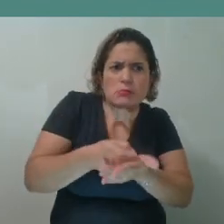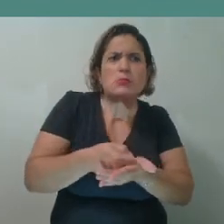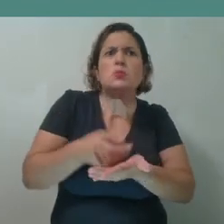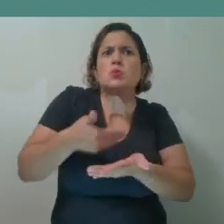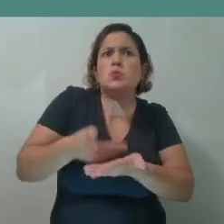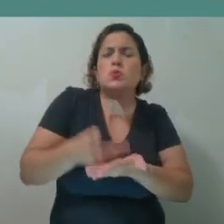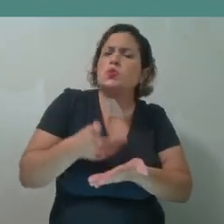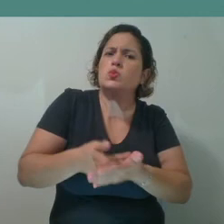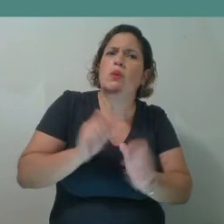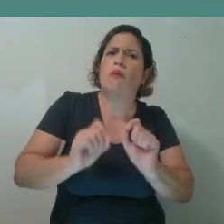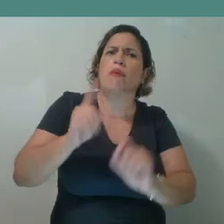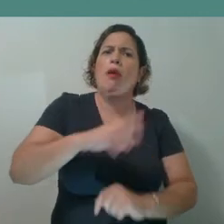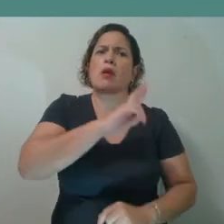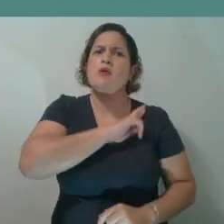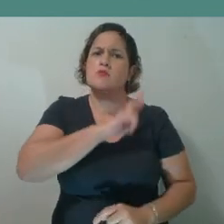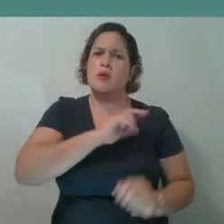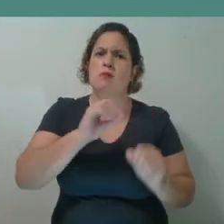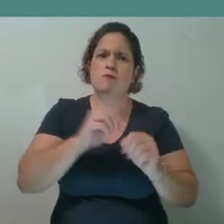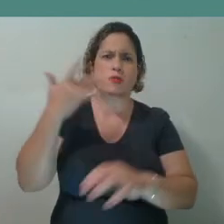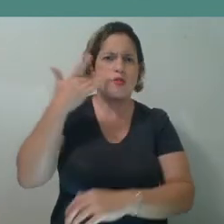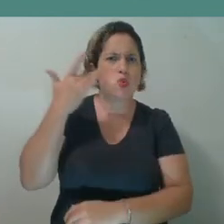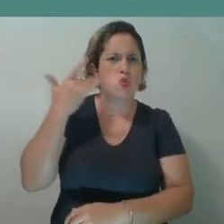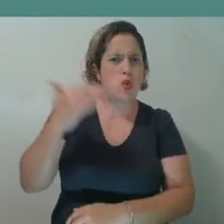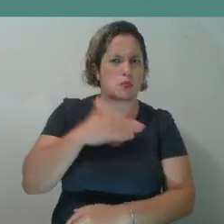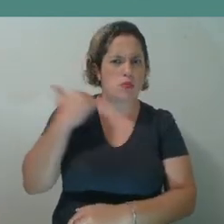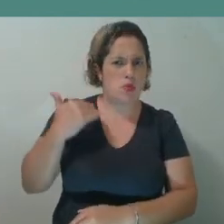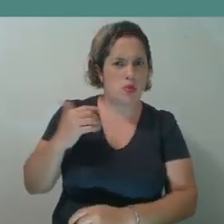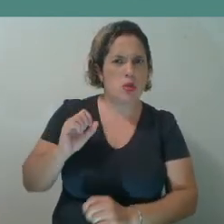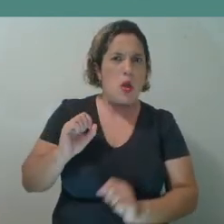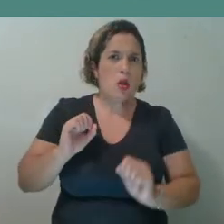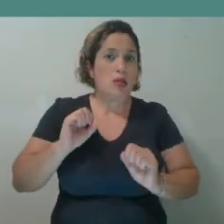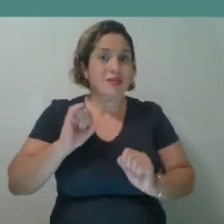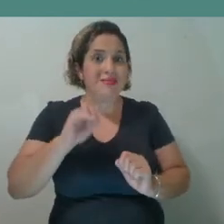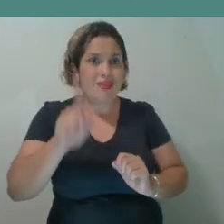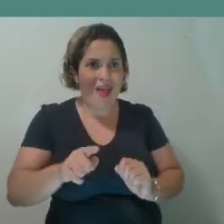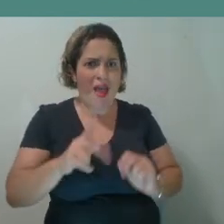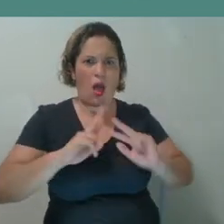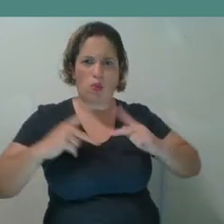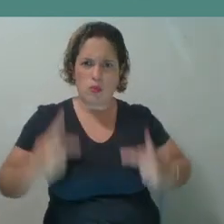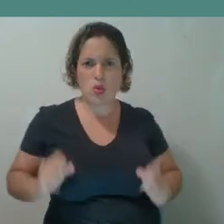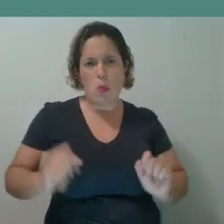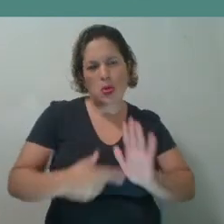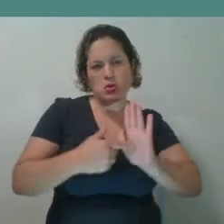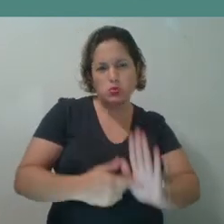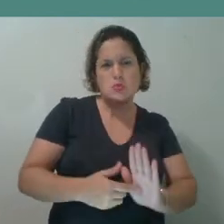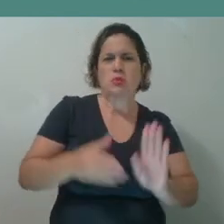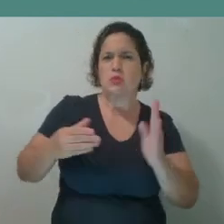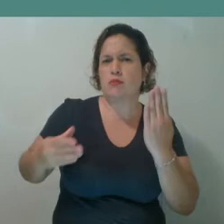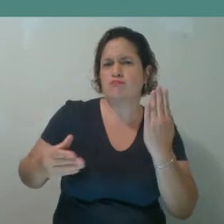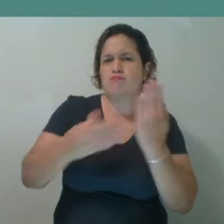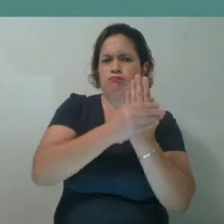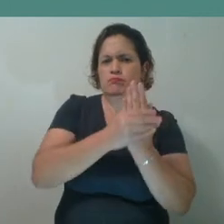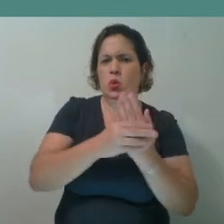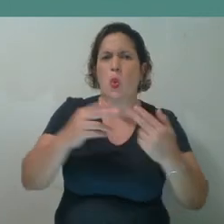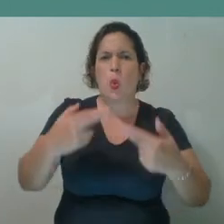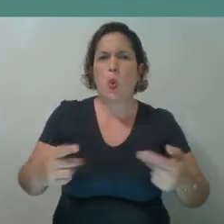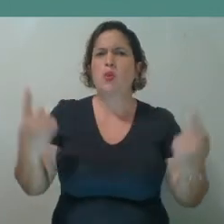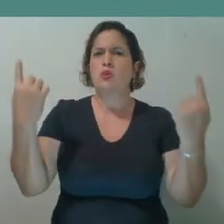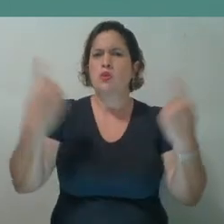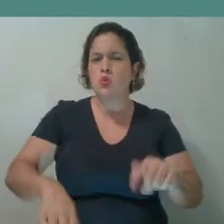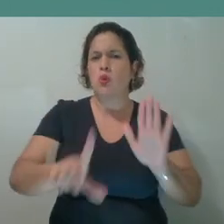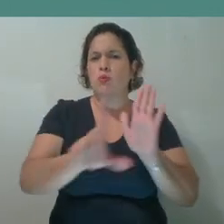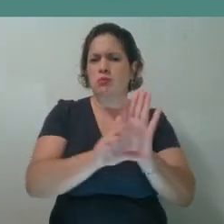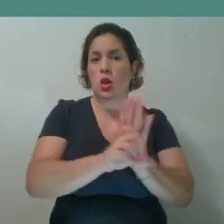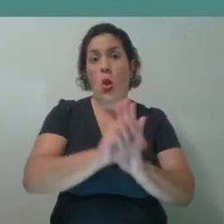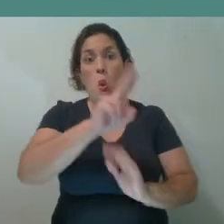são responsáveis pela mutilação dos gatos, já que isso pode sinalizar ações de um indivíduo sociopata, de atividades legais ou de